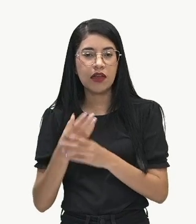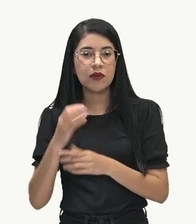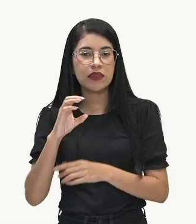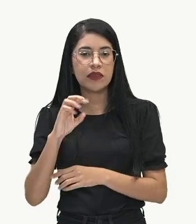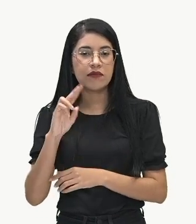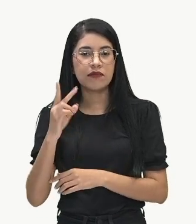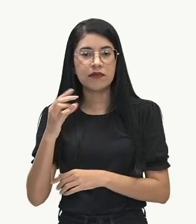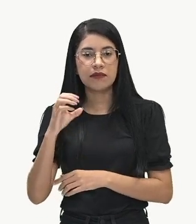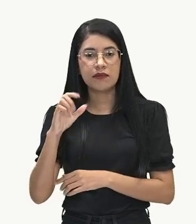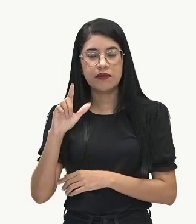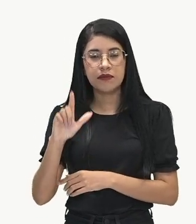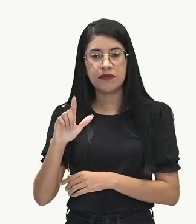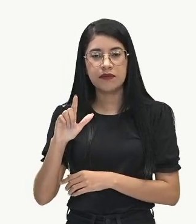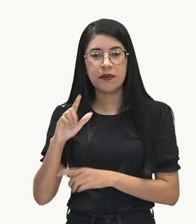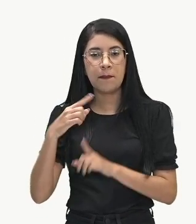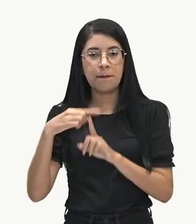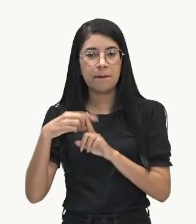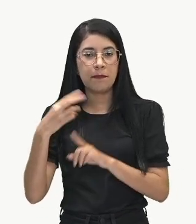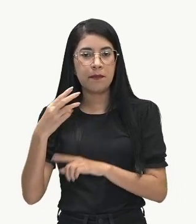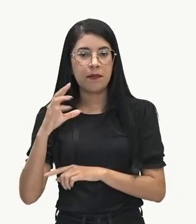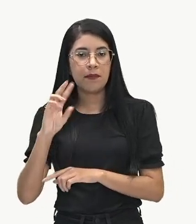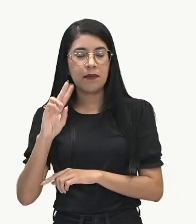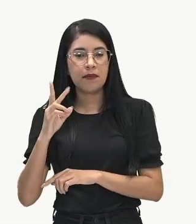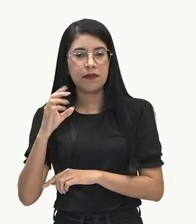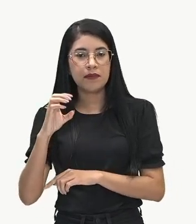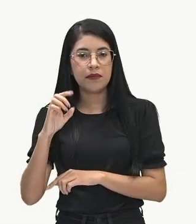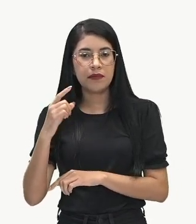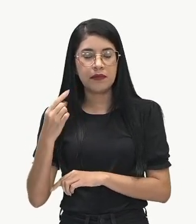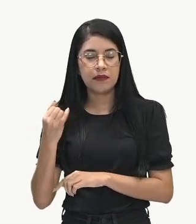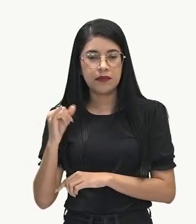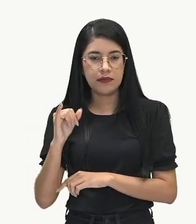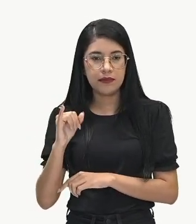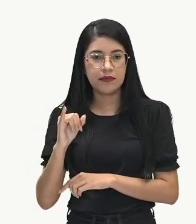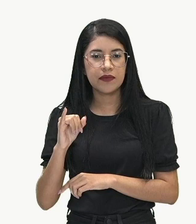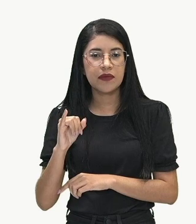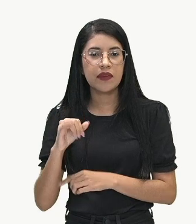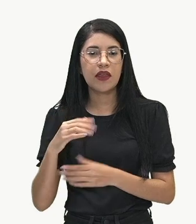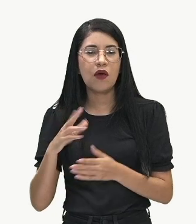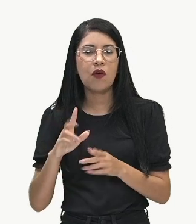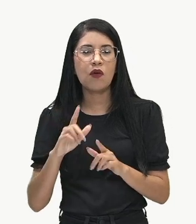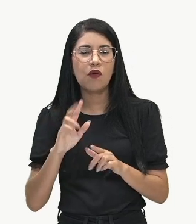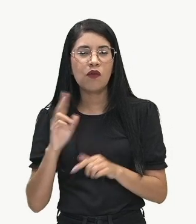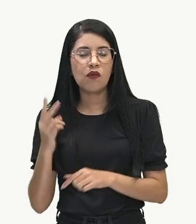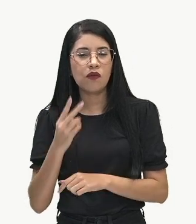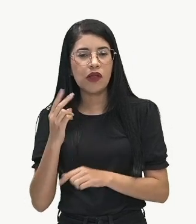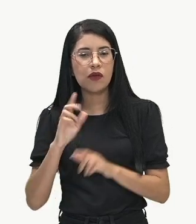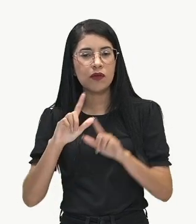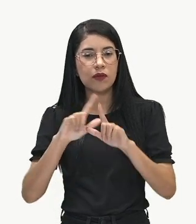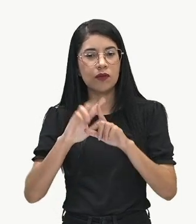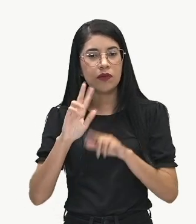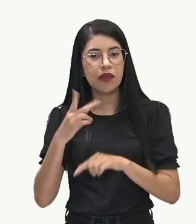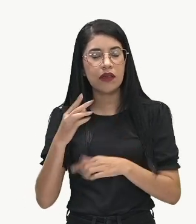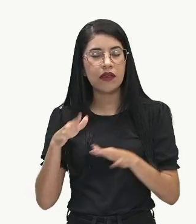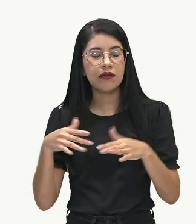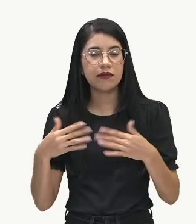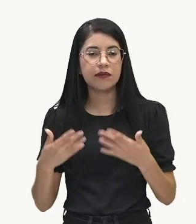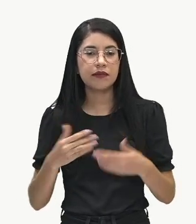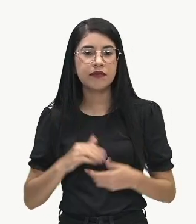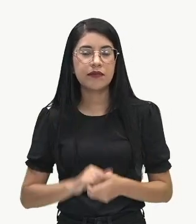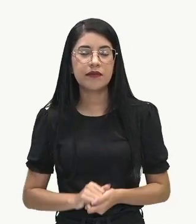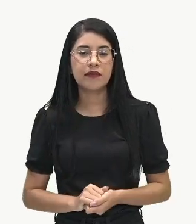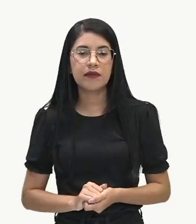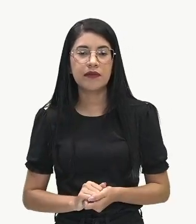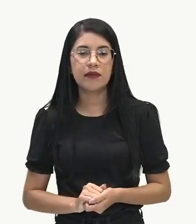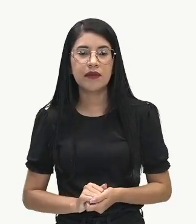ΔH? Então nós temos o seguinte, acompanha comigo. Nós vamos ter o que aqui? Ele quer